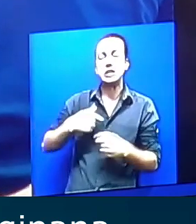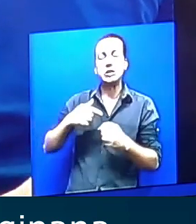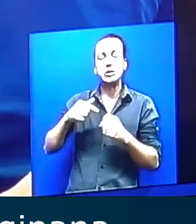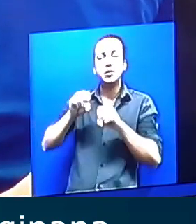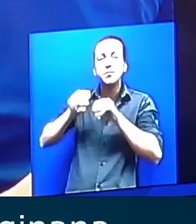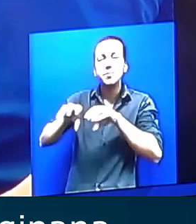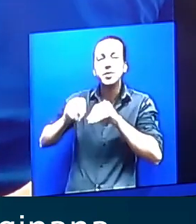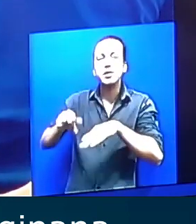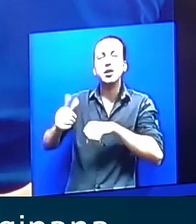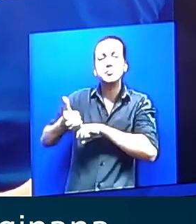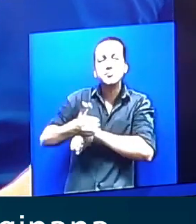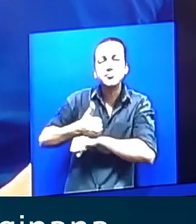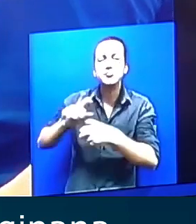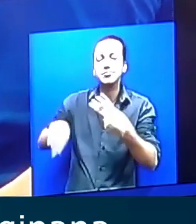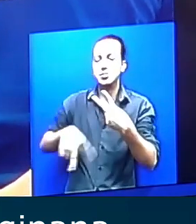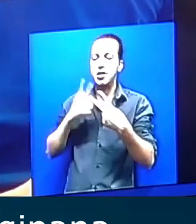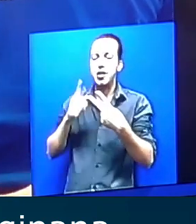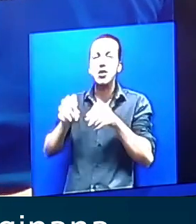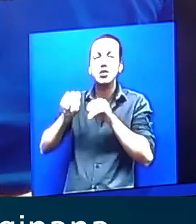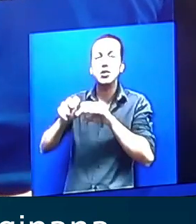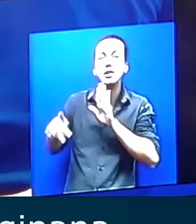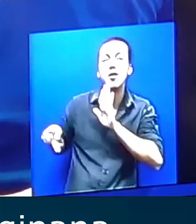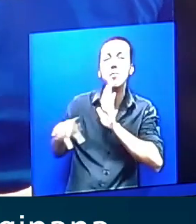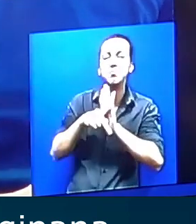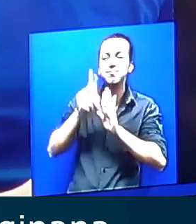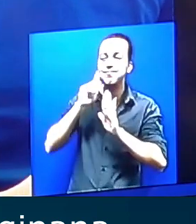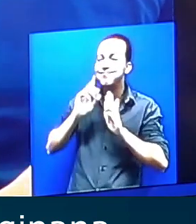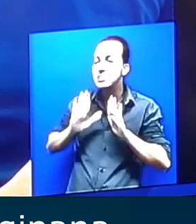educação específica para a comunidade surda.